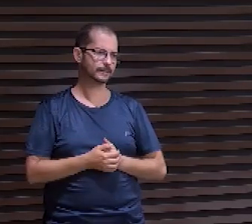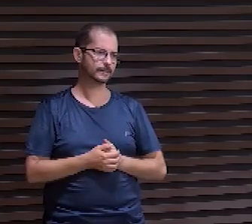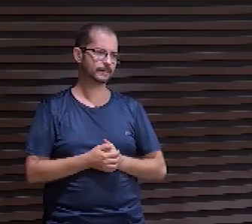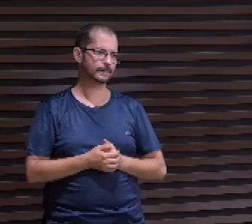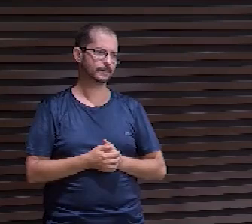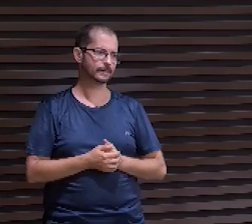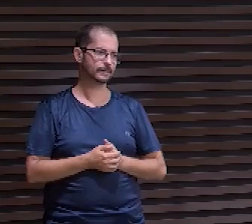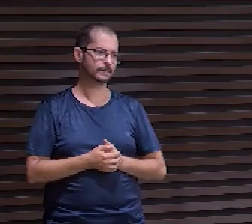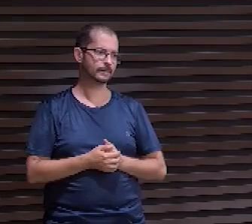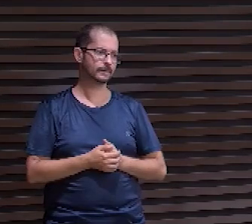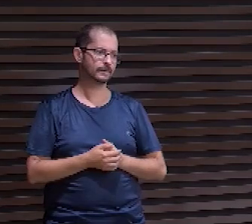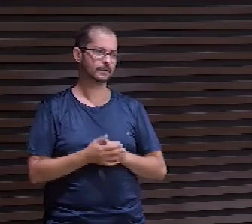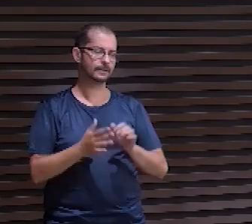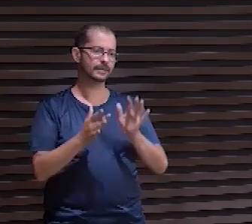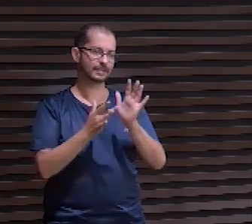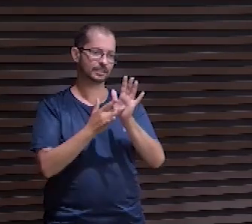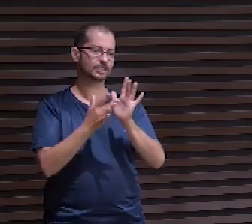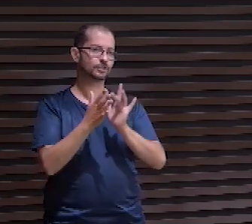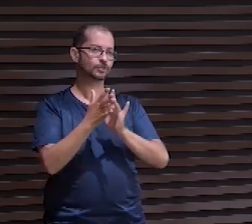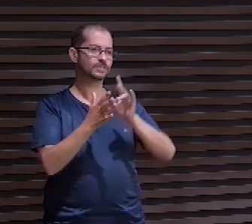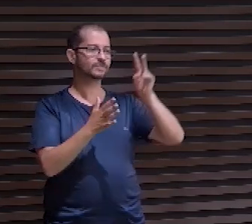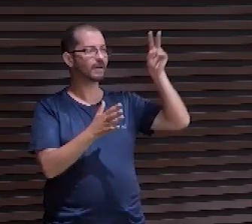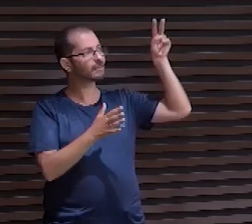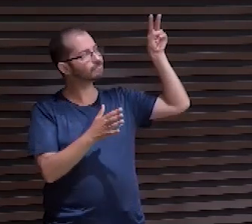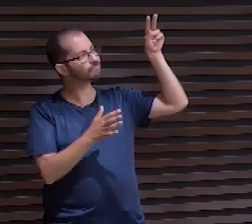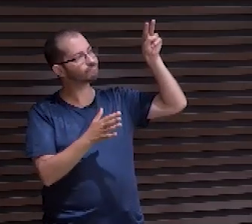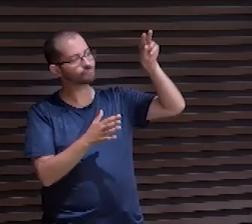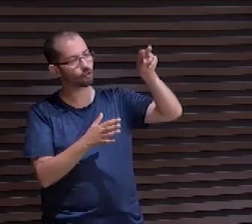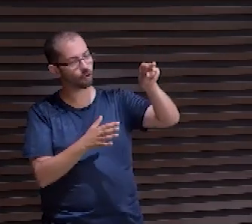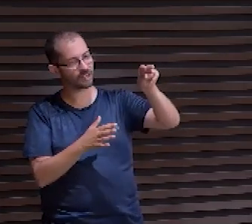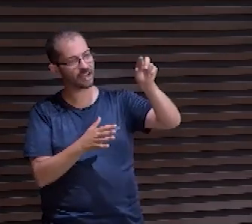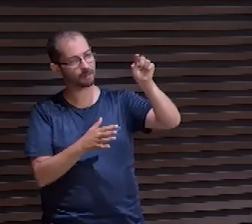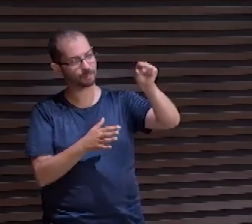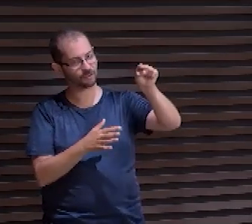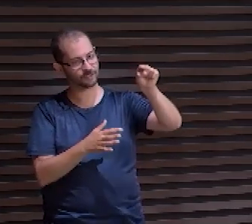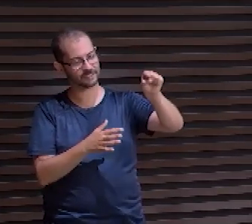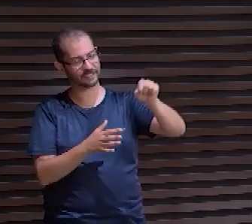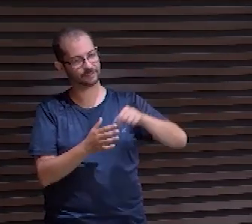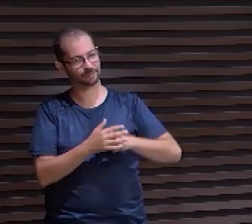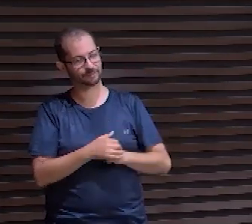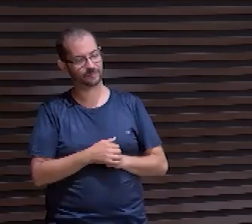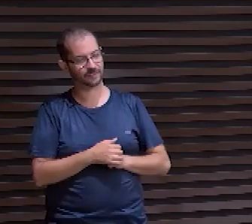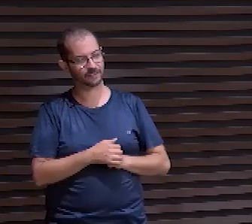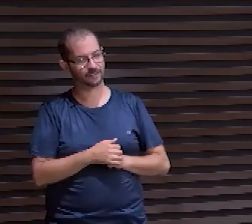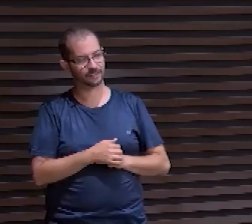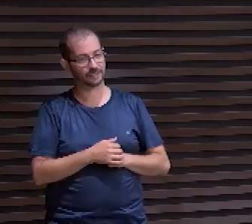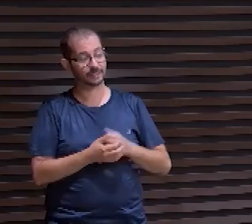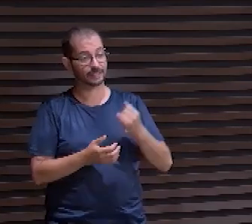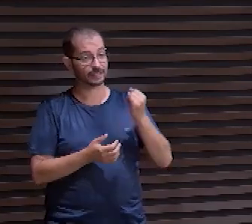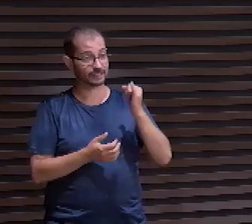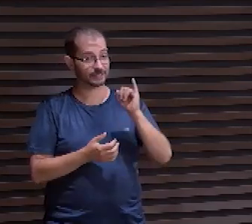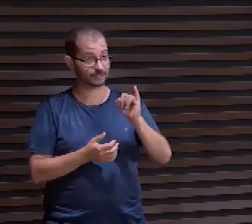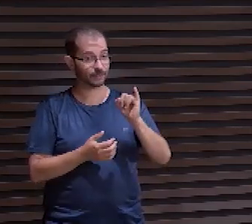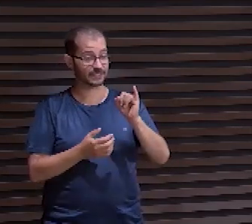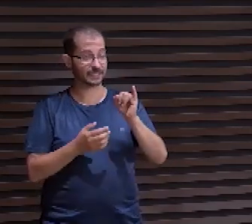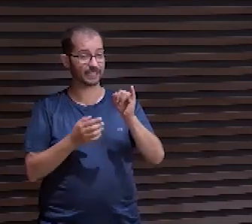que Ele vai escutar você. Se você chegar a este